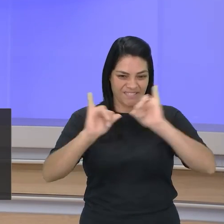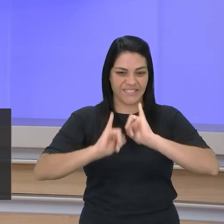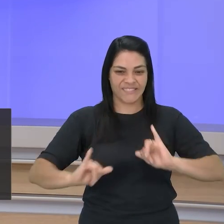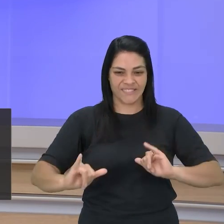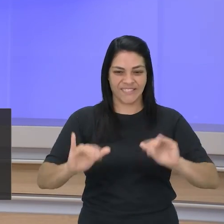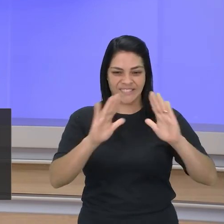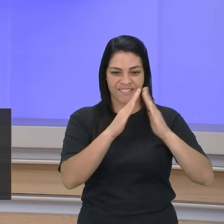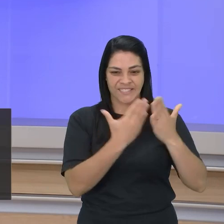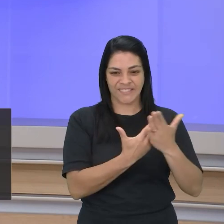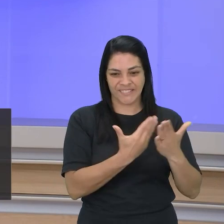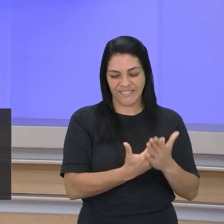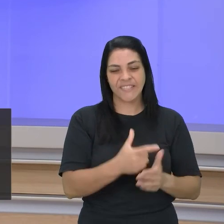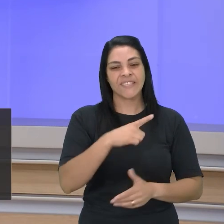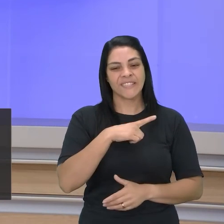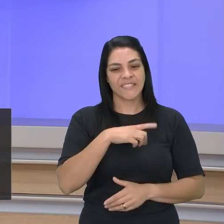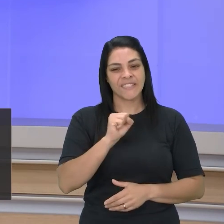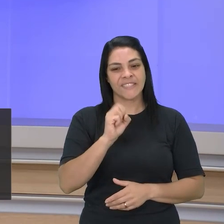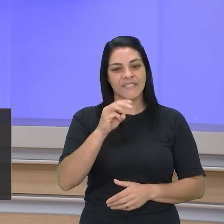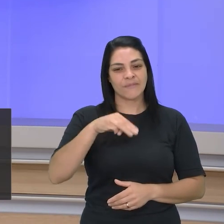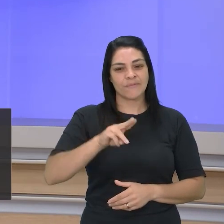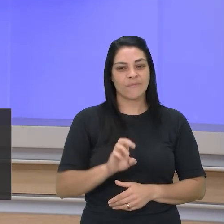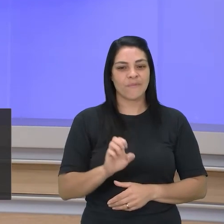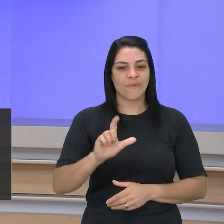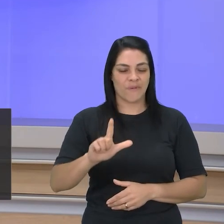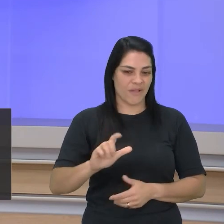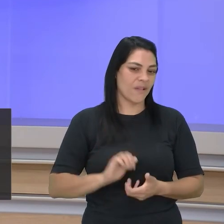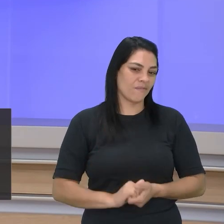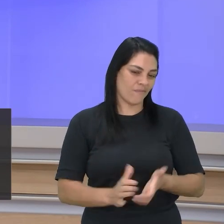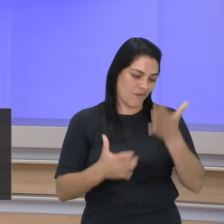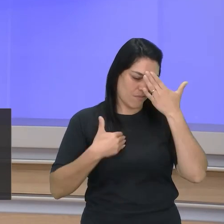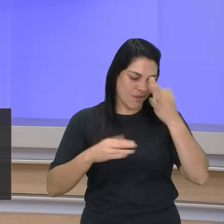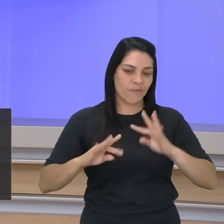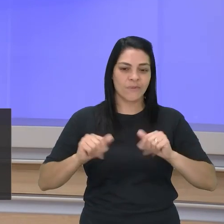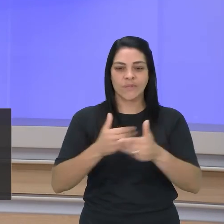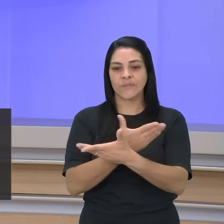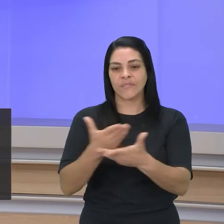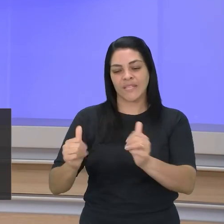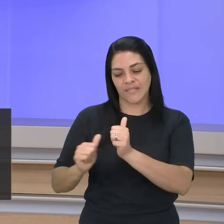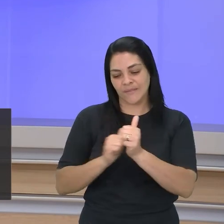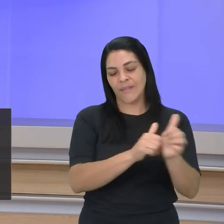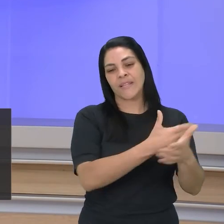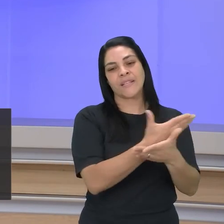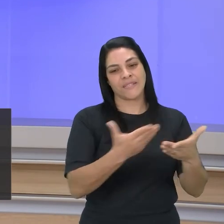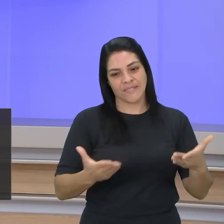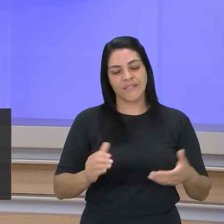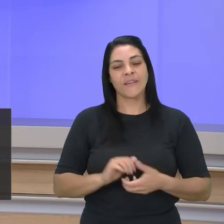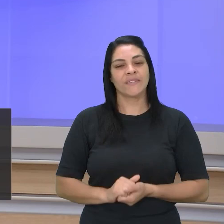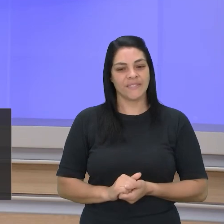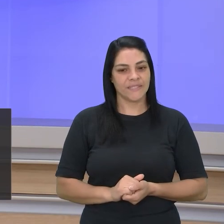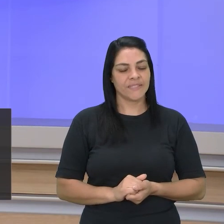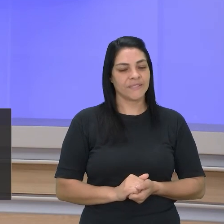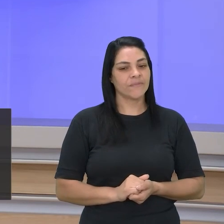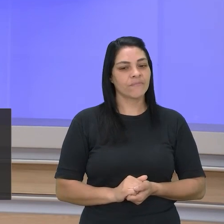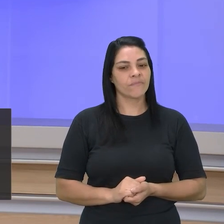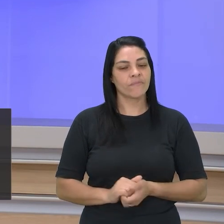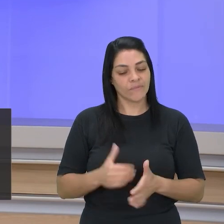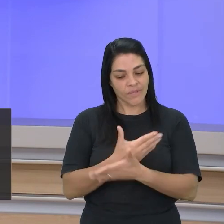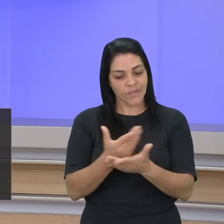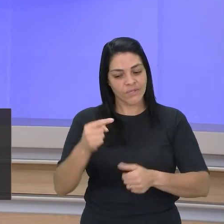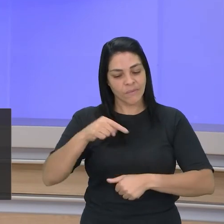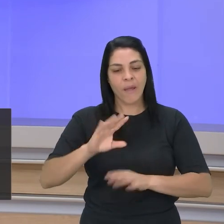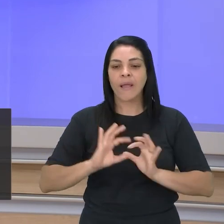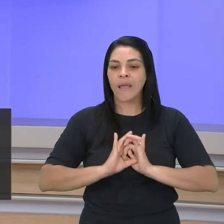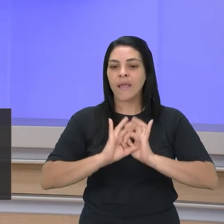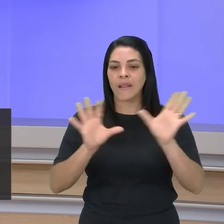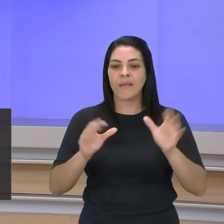né, das tratativas. E muito obrigada por todos que nos acompanharam nessa transmissão. E estamos à